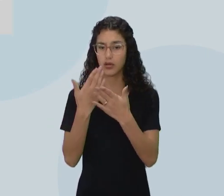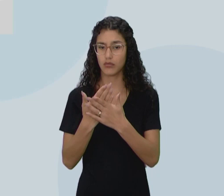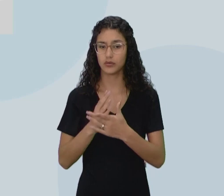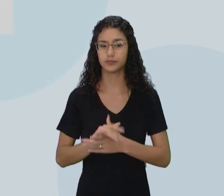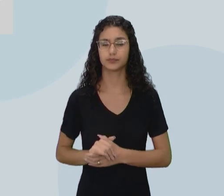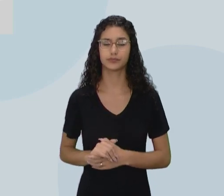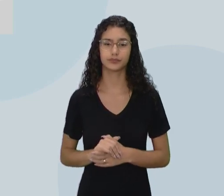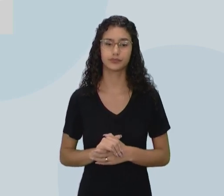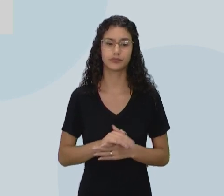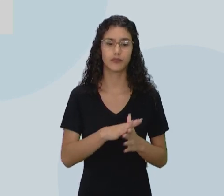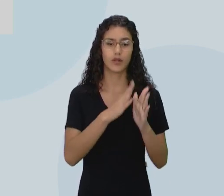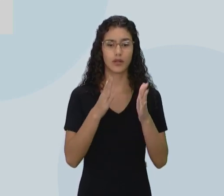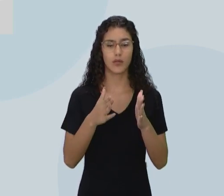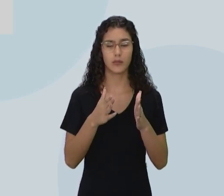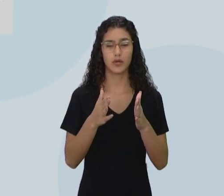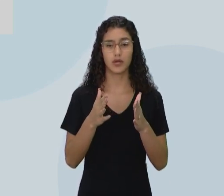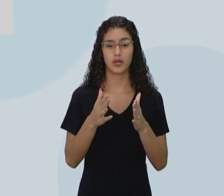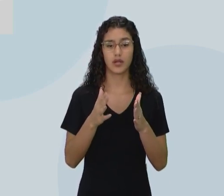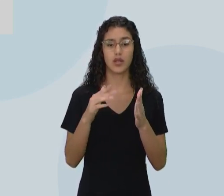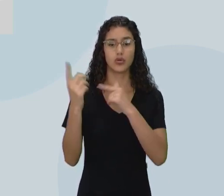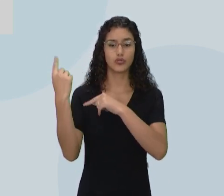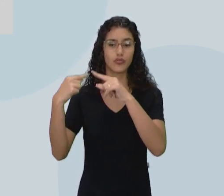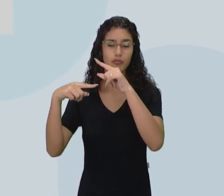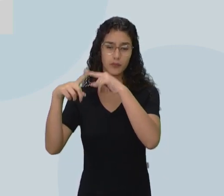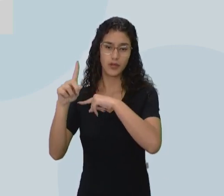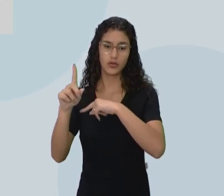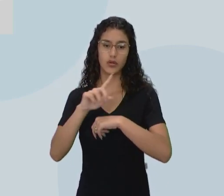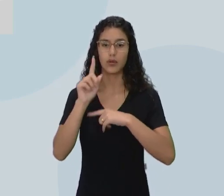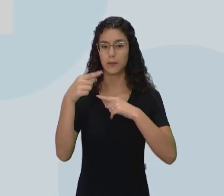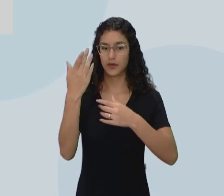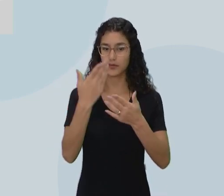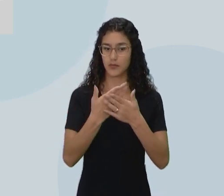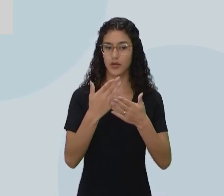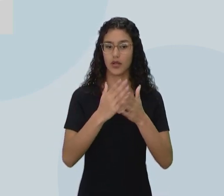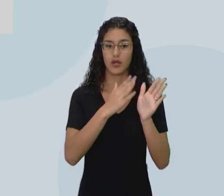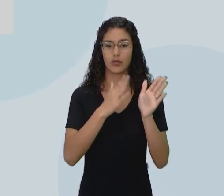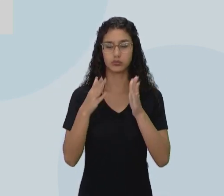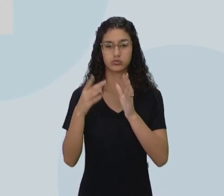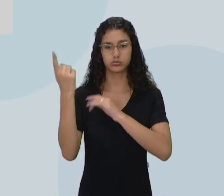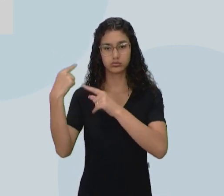na etapa, na verdade, na etapa de desenvolvimento, né, não na próxima aula, na etapa de